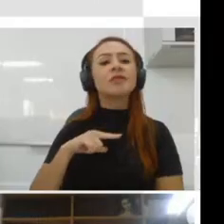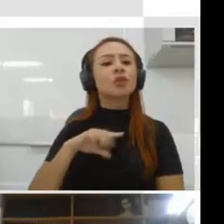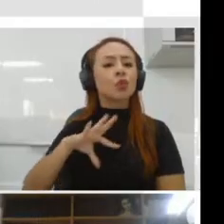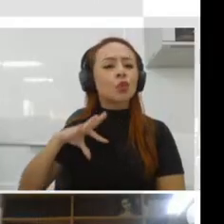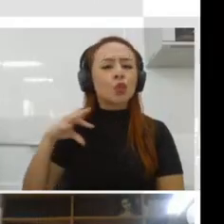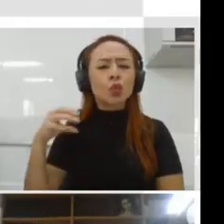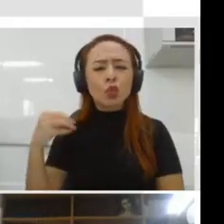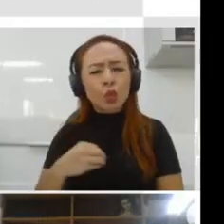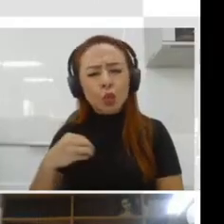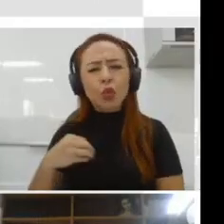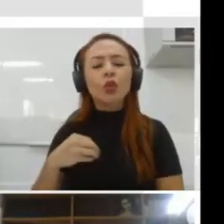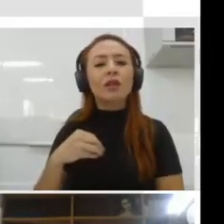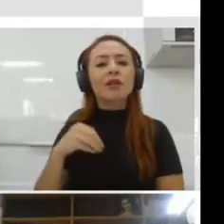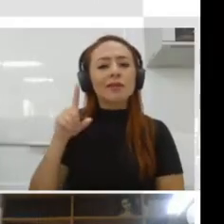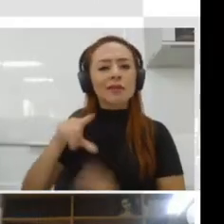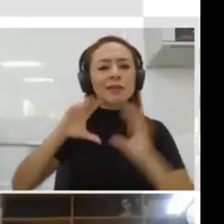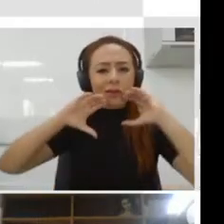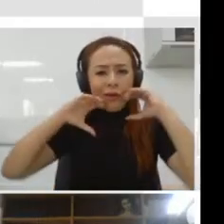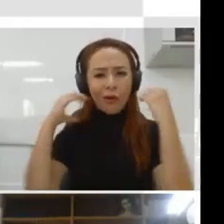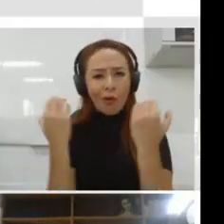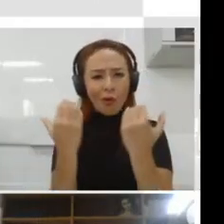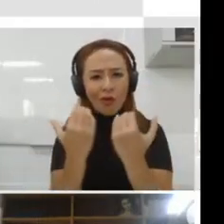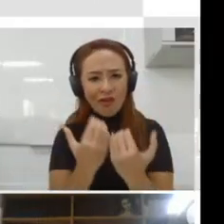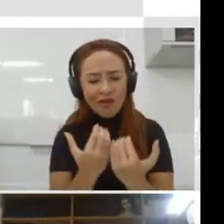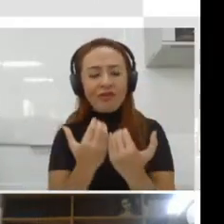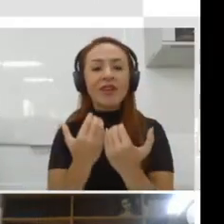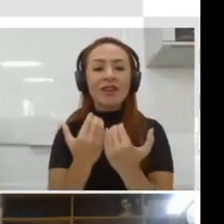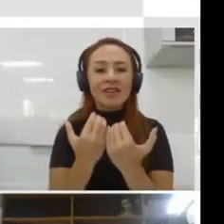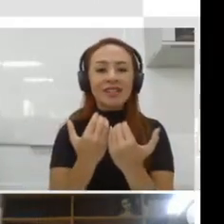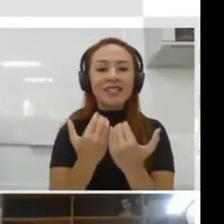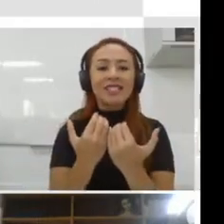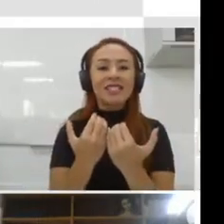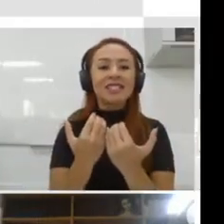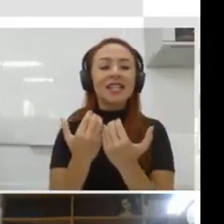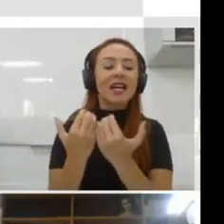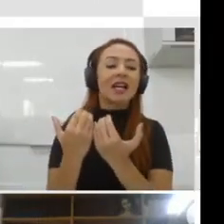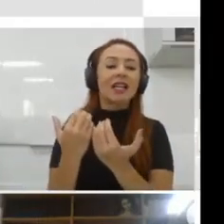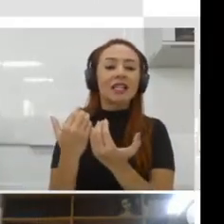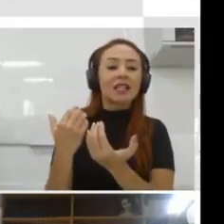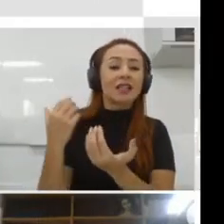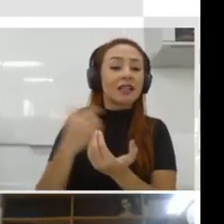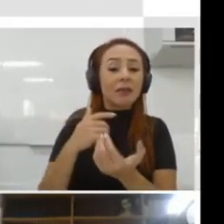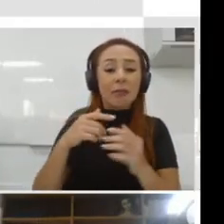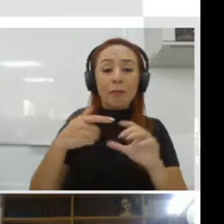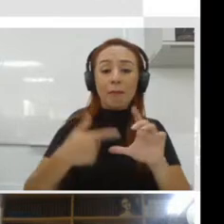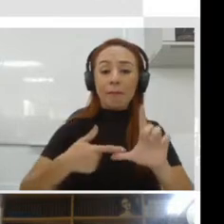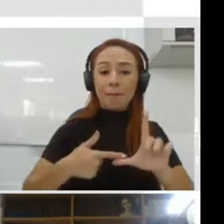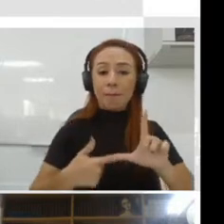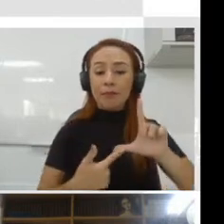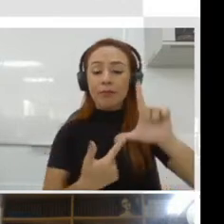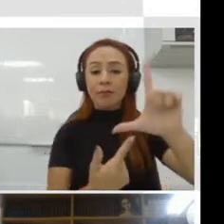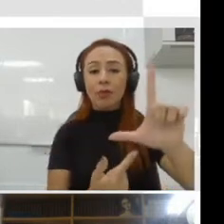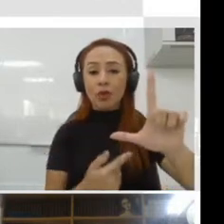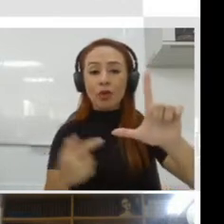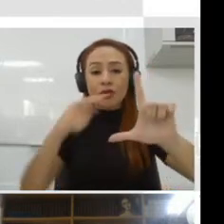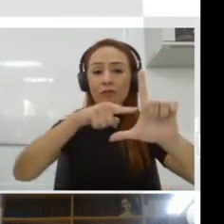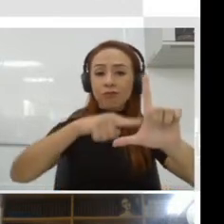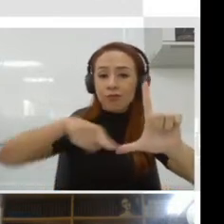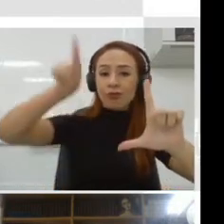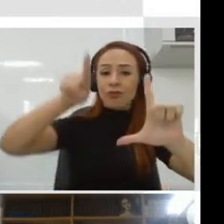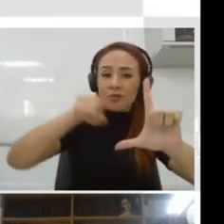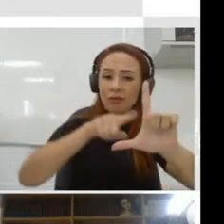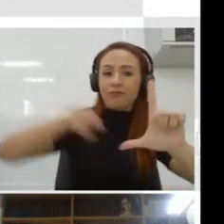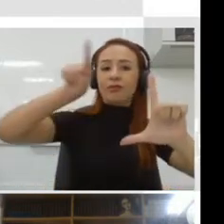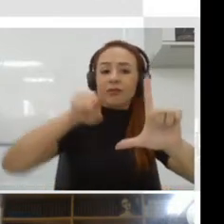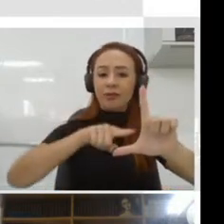2009, a Conferência do Rio +20, né? Em 2012, vejam, isso aqui as concentrações de gás de efeito estufa, não está adiantando nada,